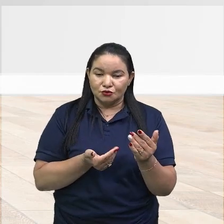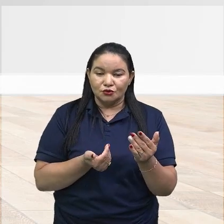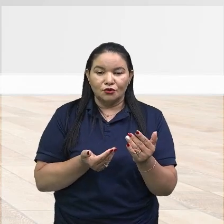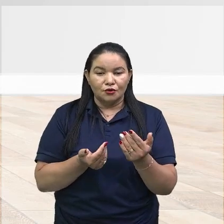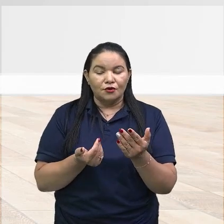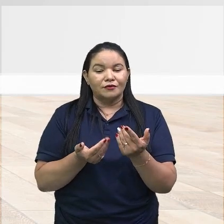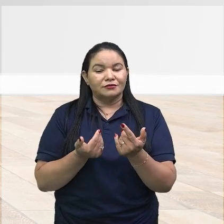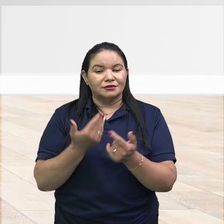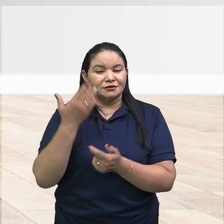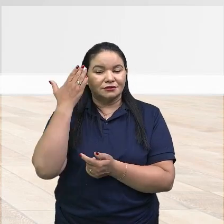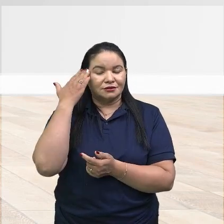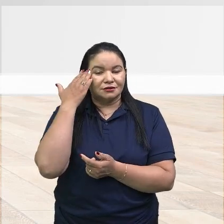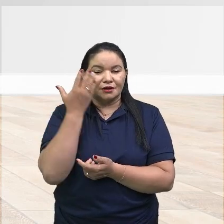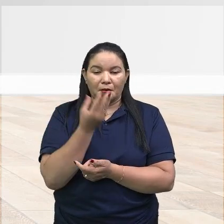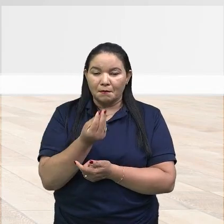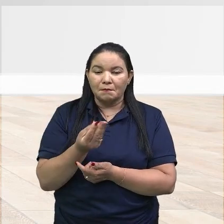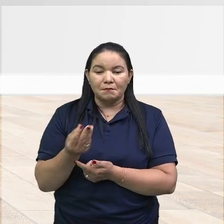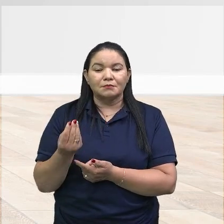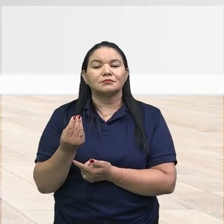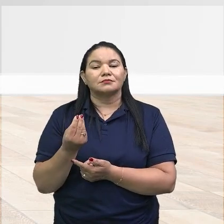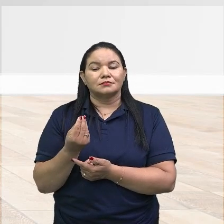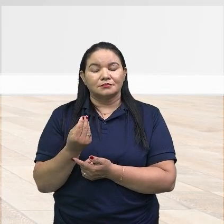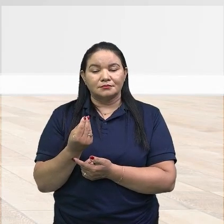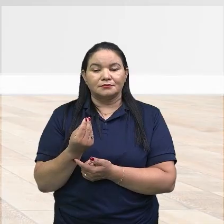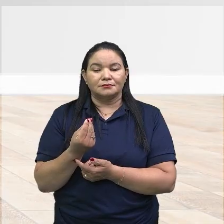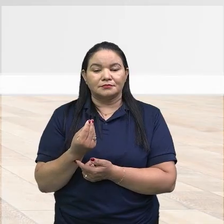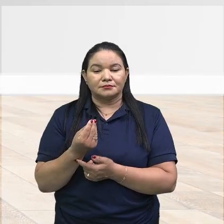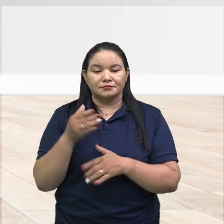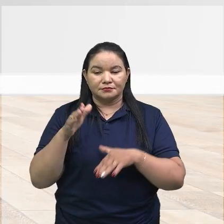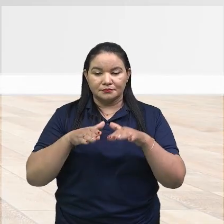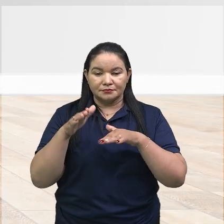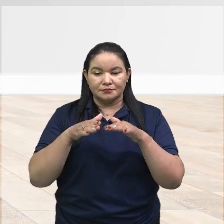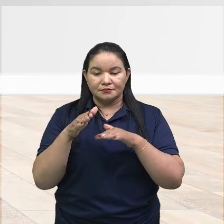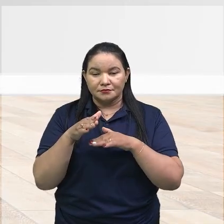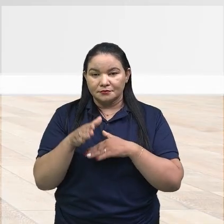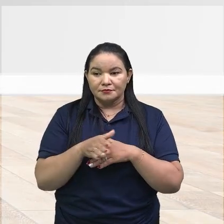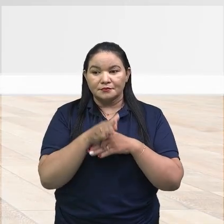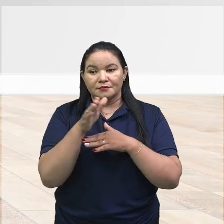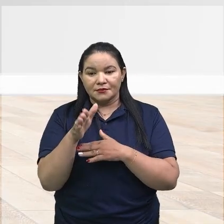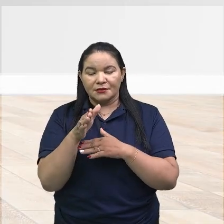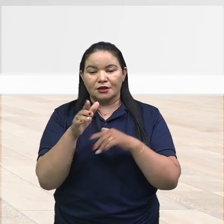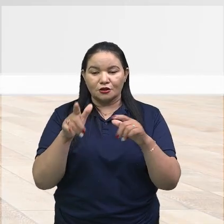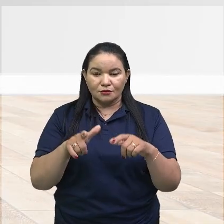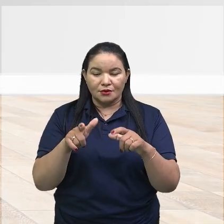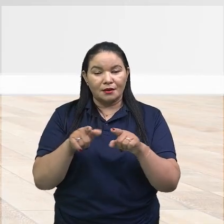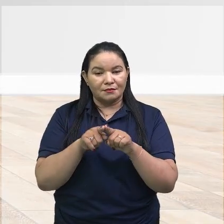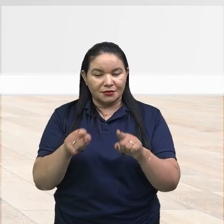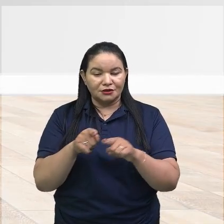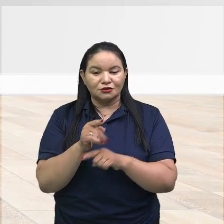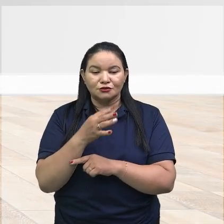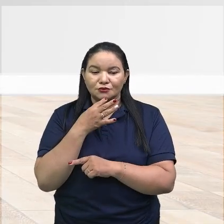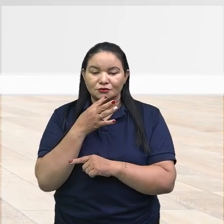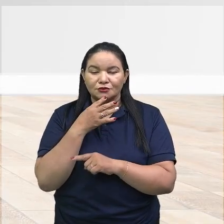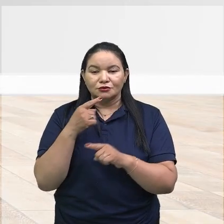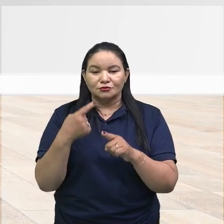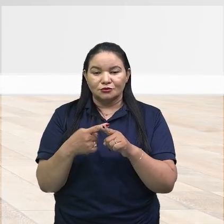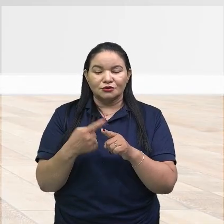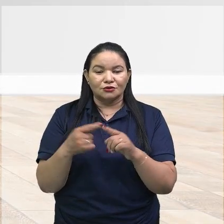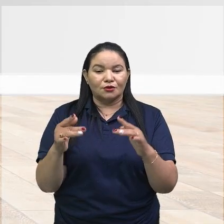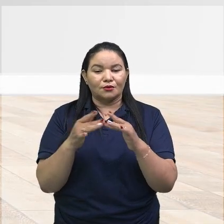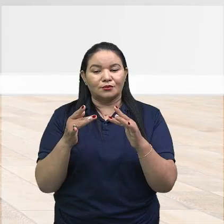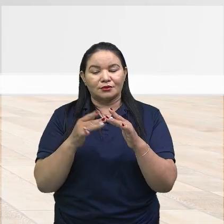sabe muita coisa, né? Mesmo que não tenha ido a determinado lugar, mas conhece, porque por conta